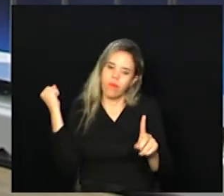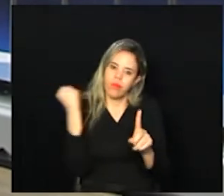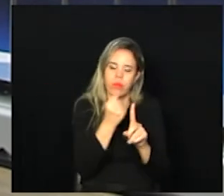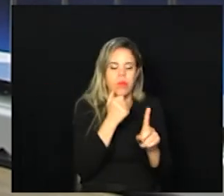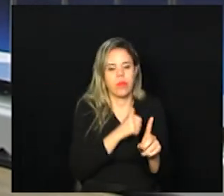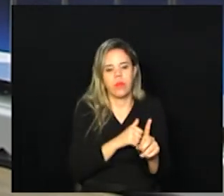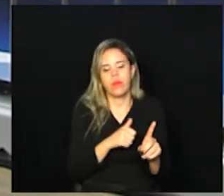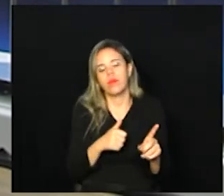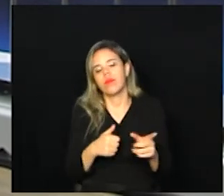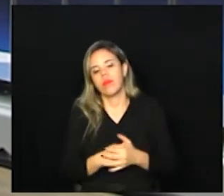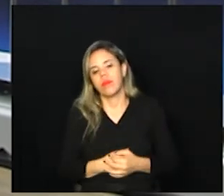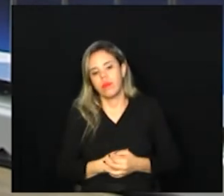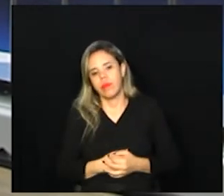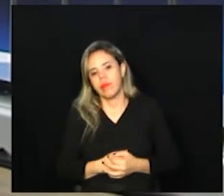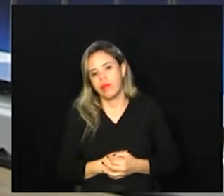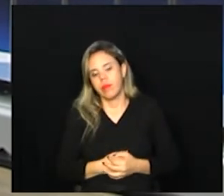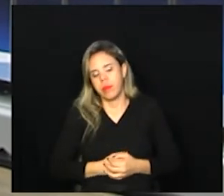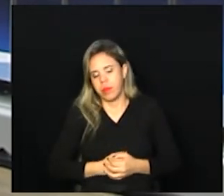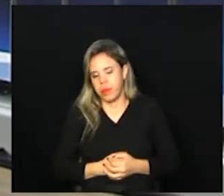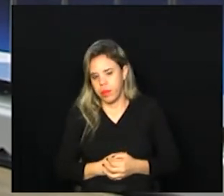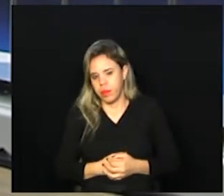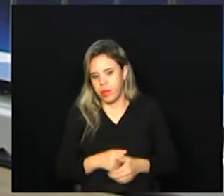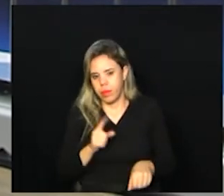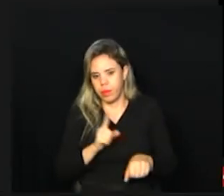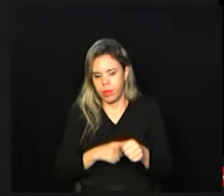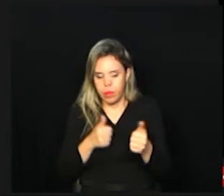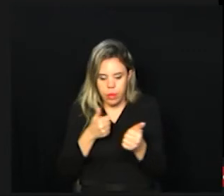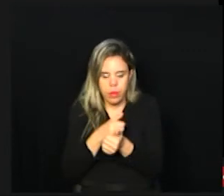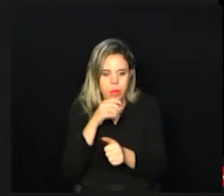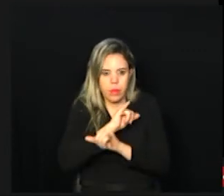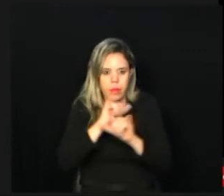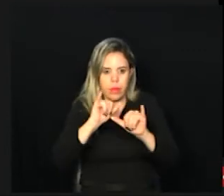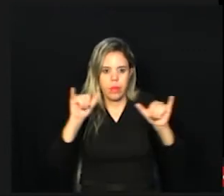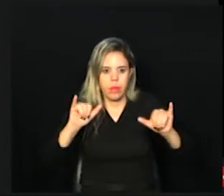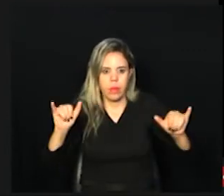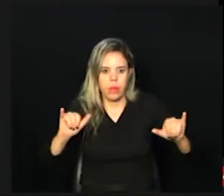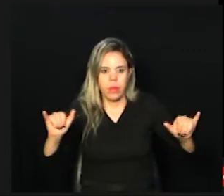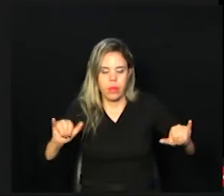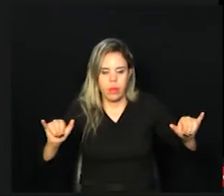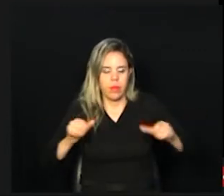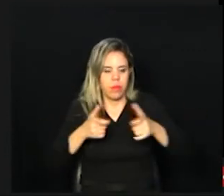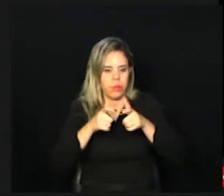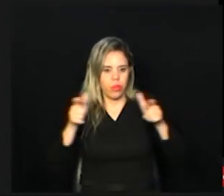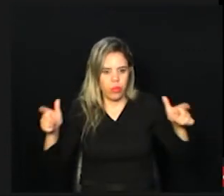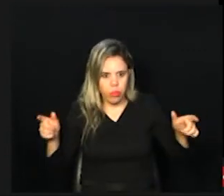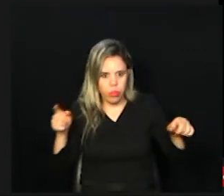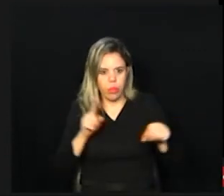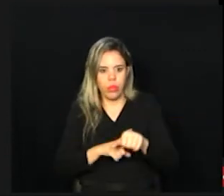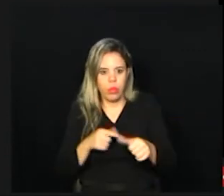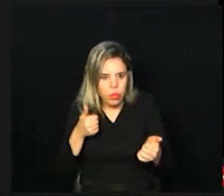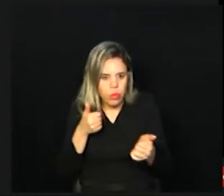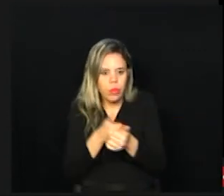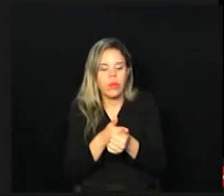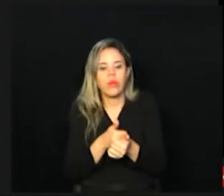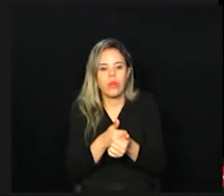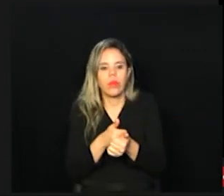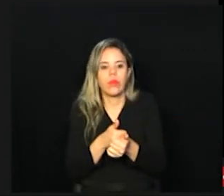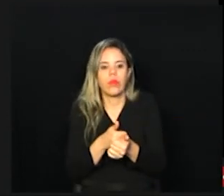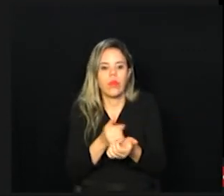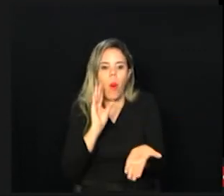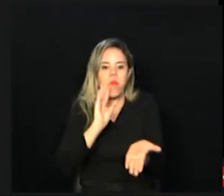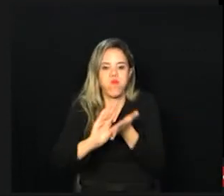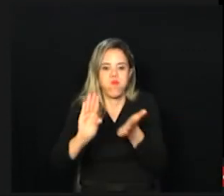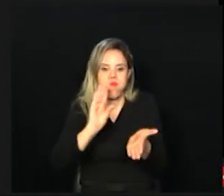doméstica? A curto prazo, campanhas maciças. A curto prazo, destinação de